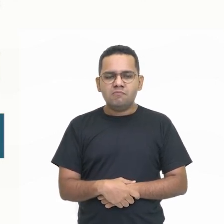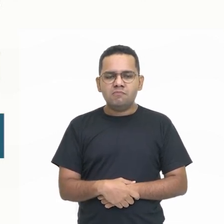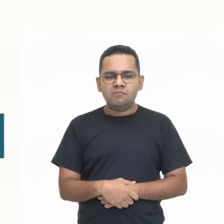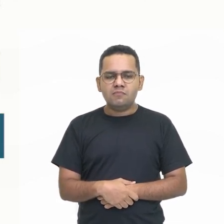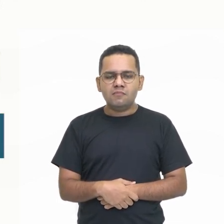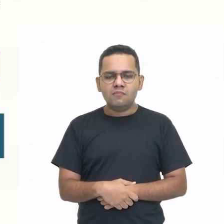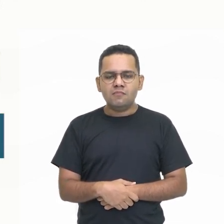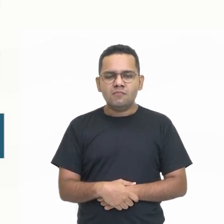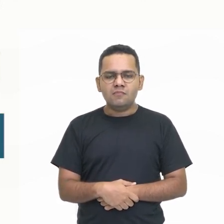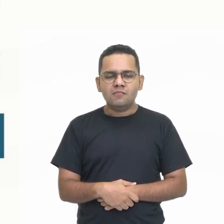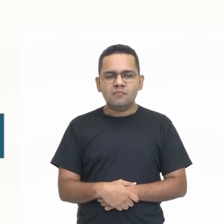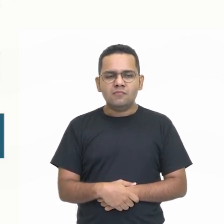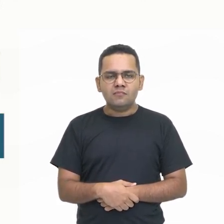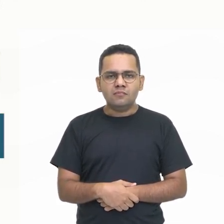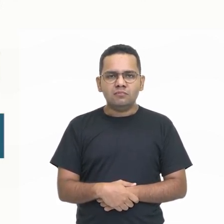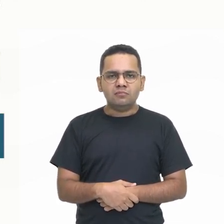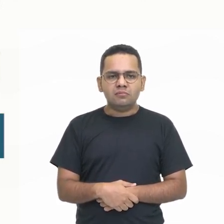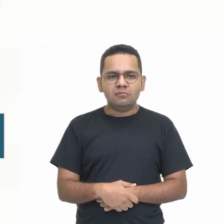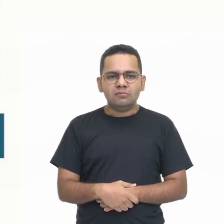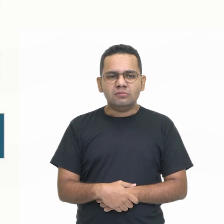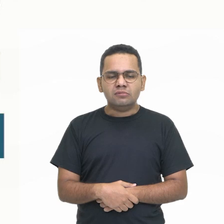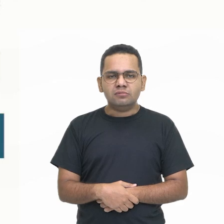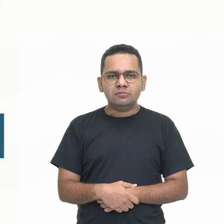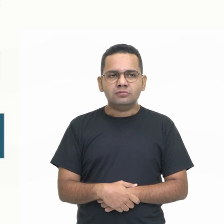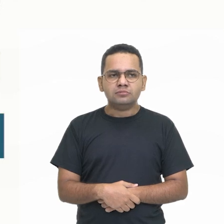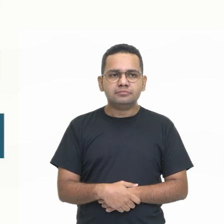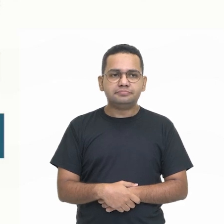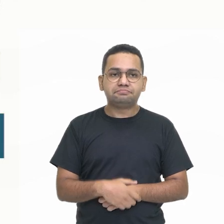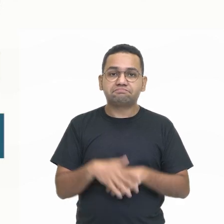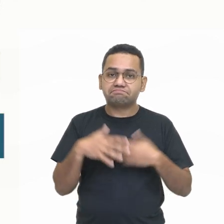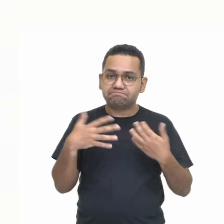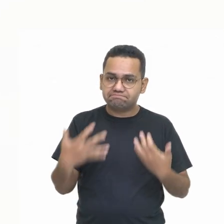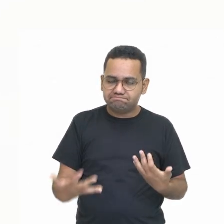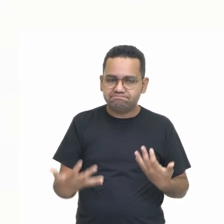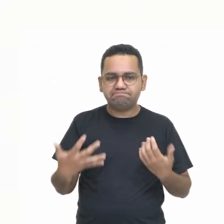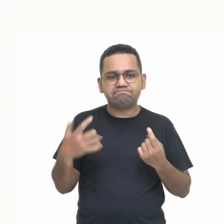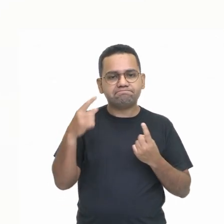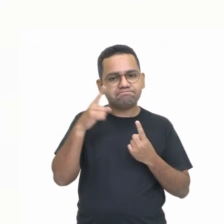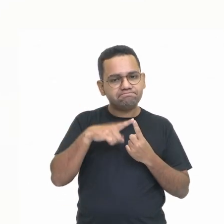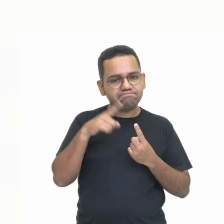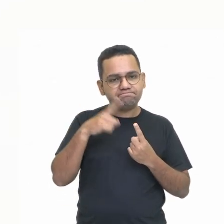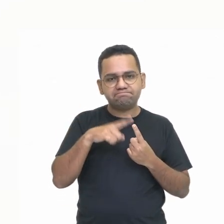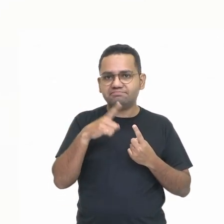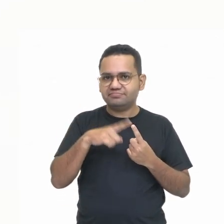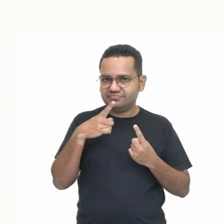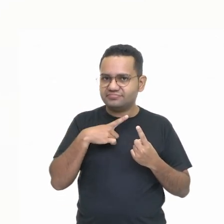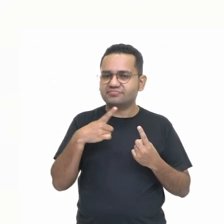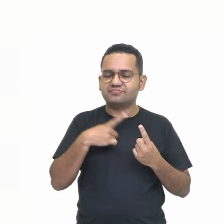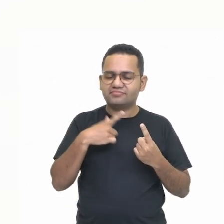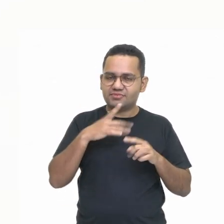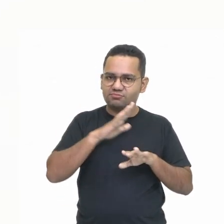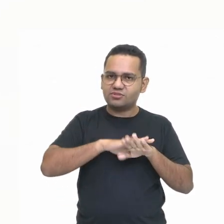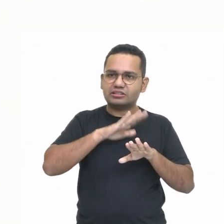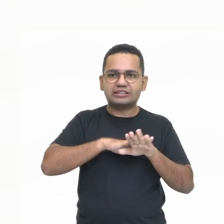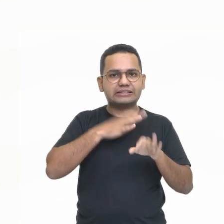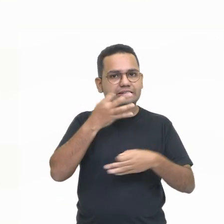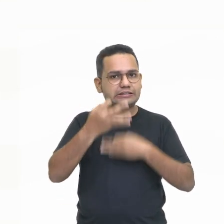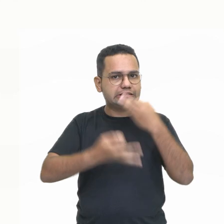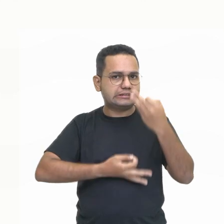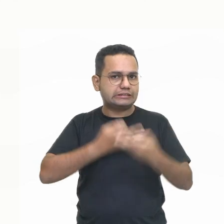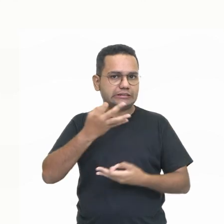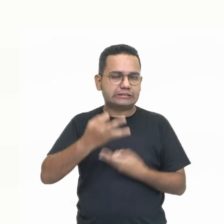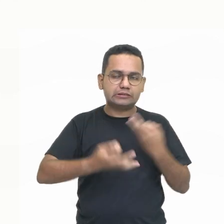certo? Mas essa teoria heterotrófica também nós tivemos críticas, né? Então, quem